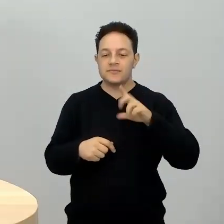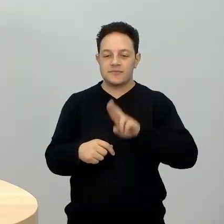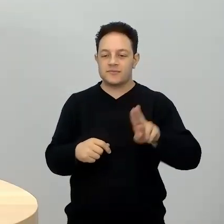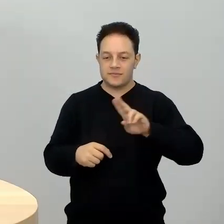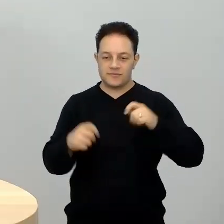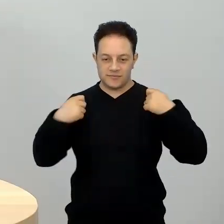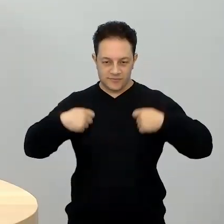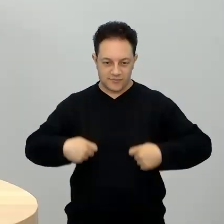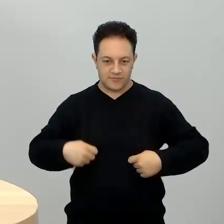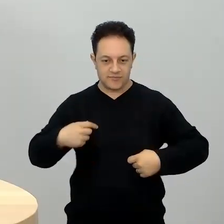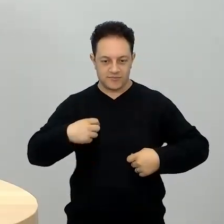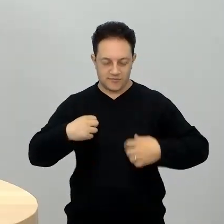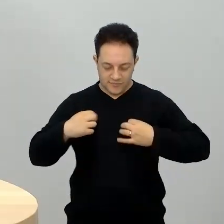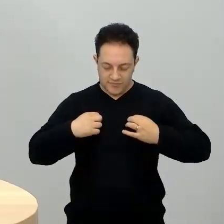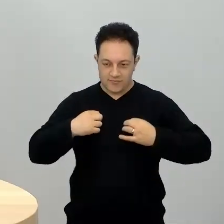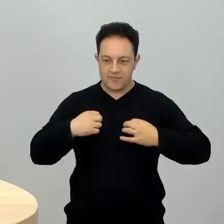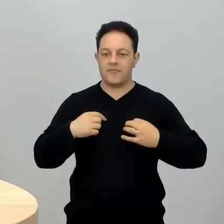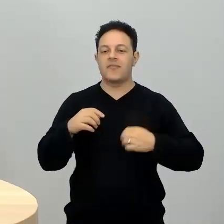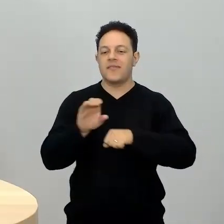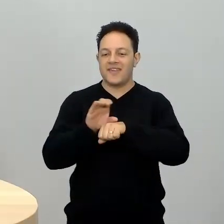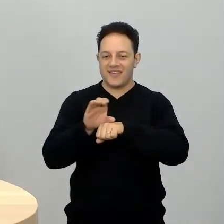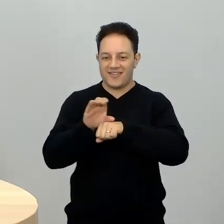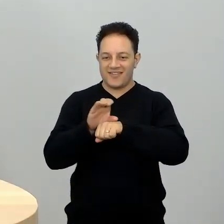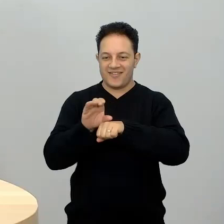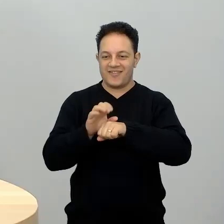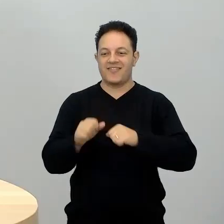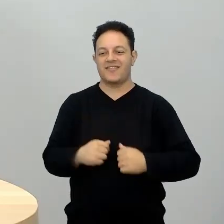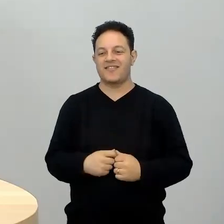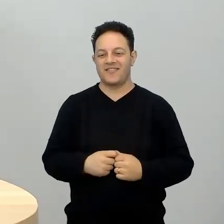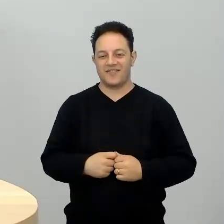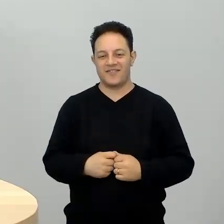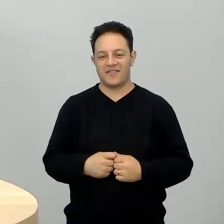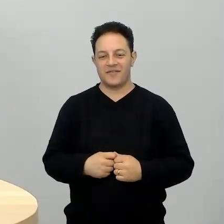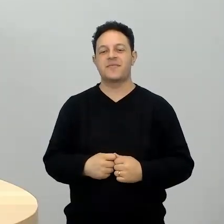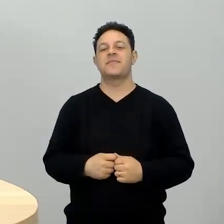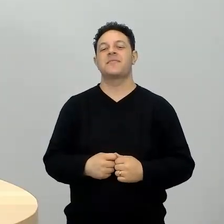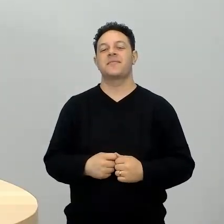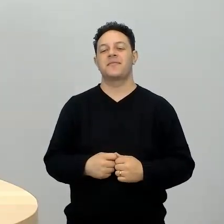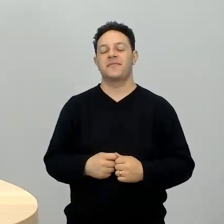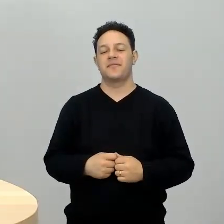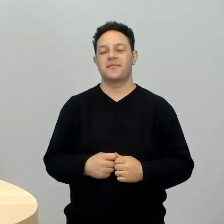uma camiseta, aliás, uma blusa cinza. E,